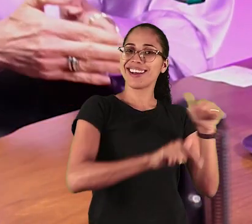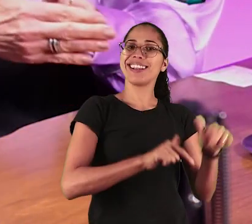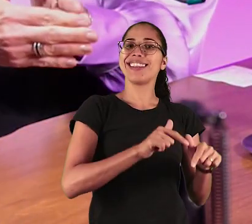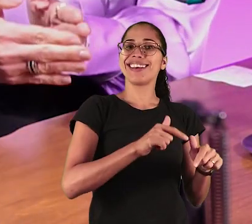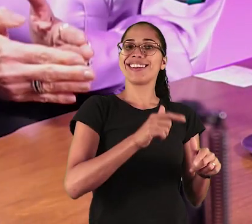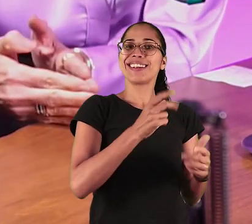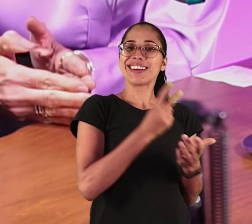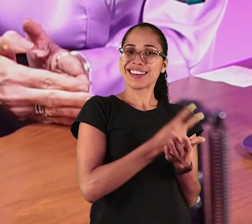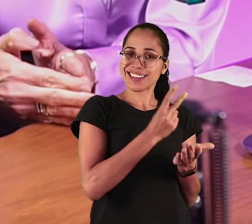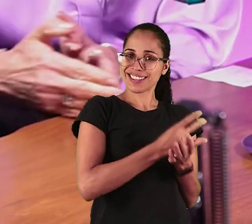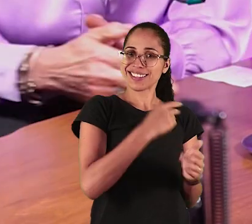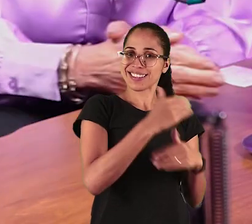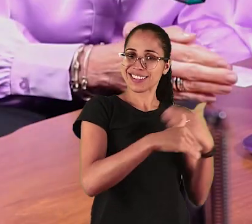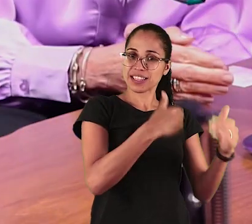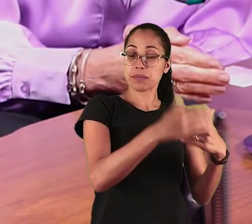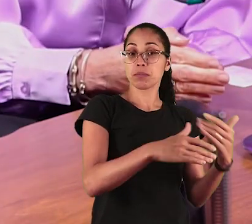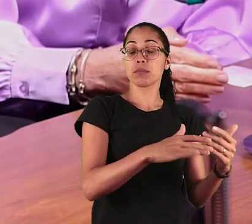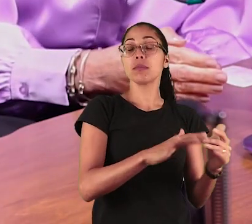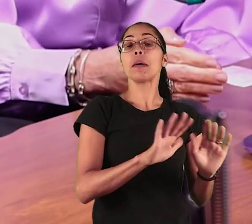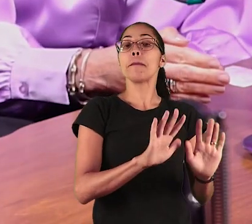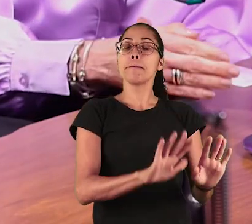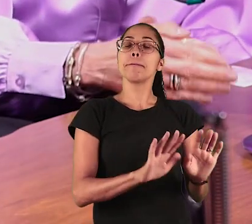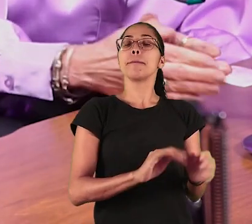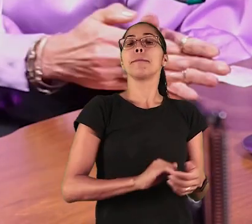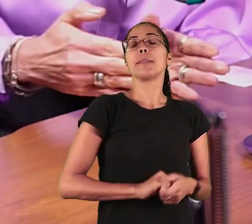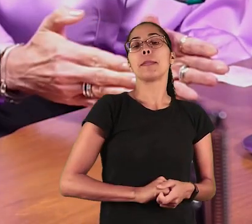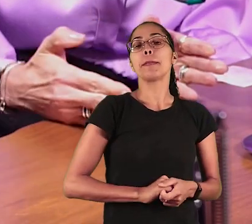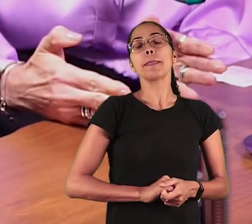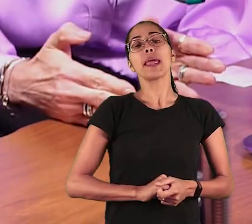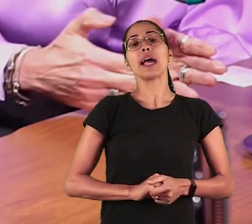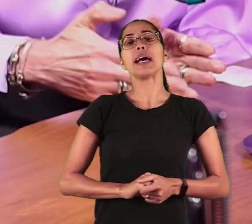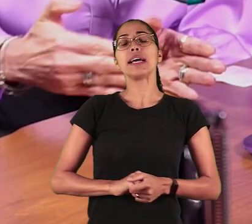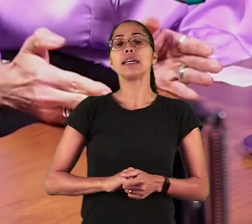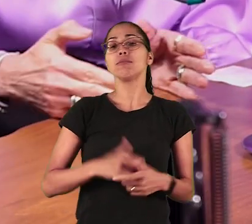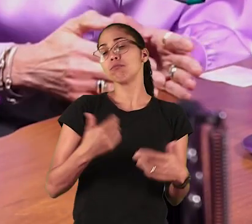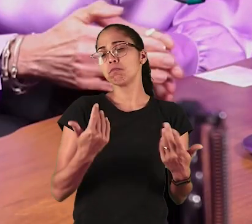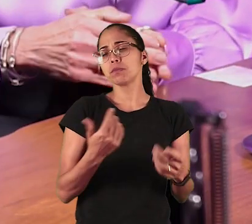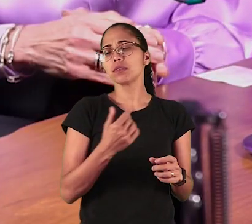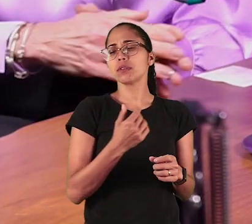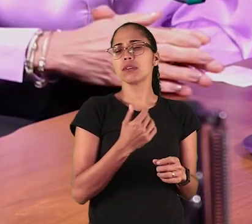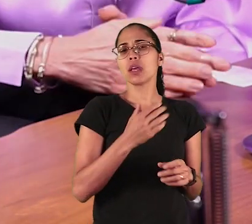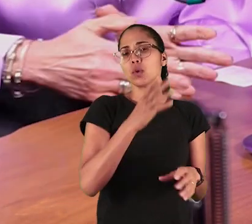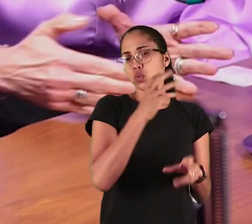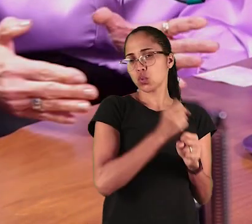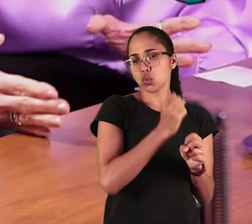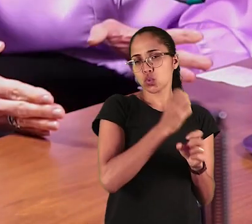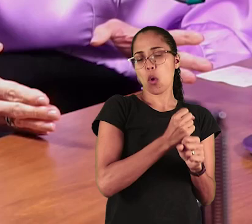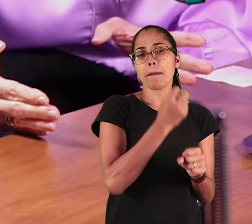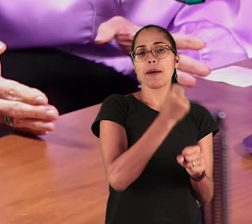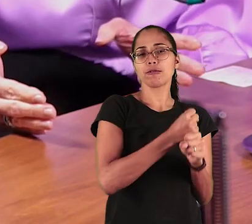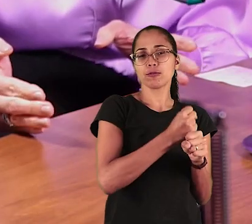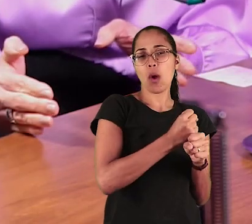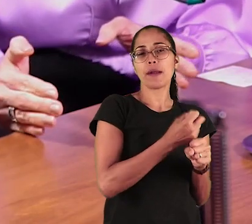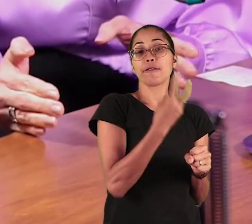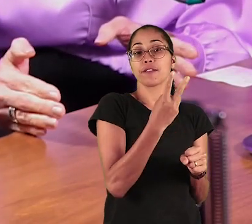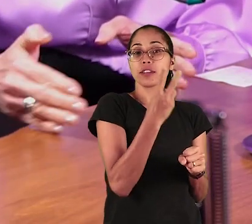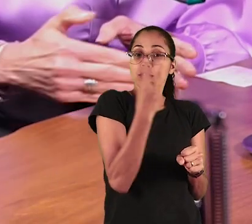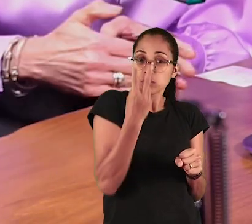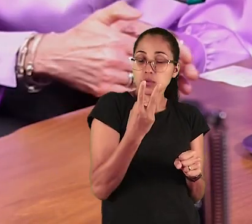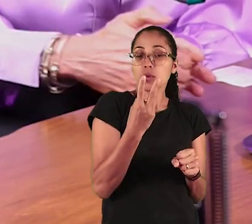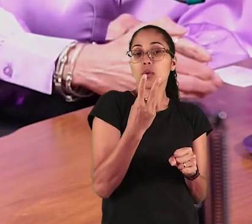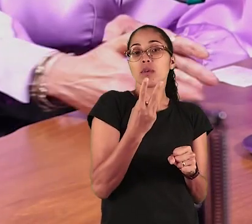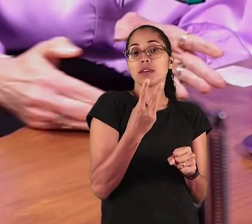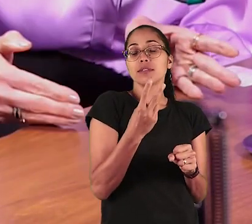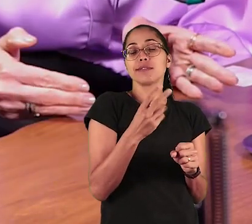modem Style que depois fundiu com a sua unidade de índice de Messi enfim fiquei 22 anos dentro dessa